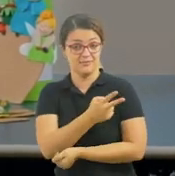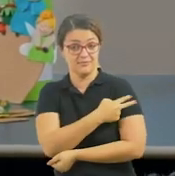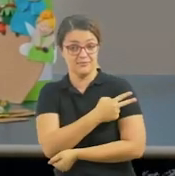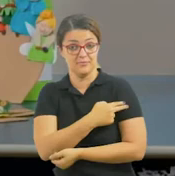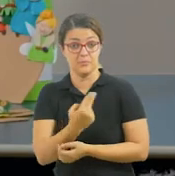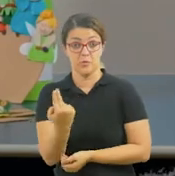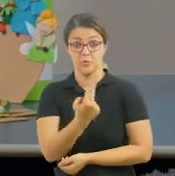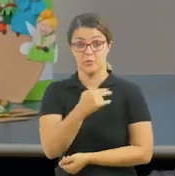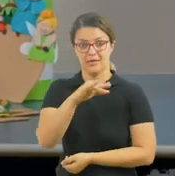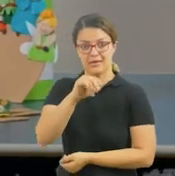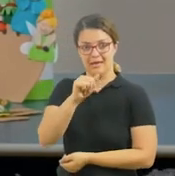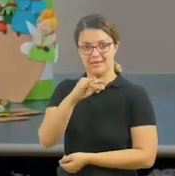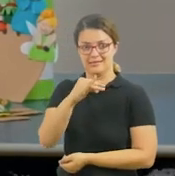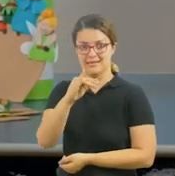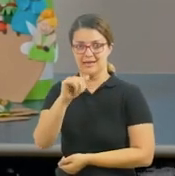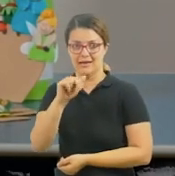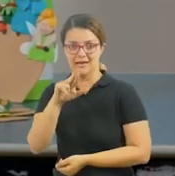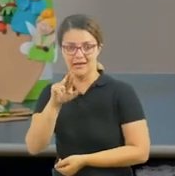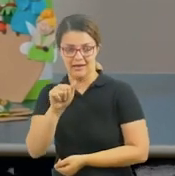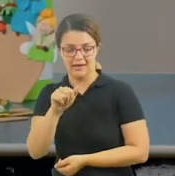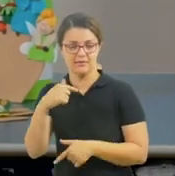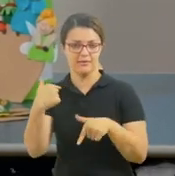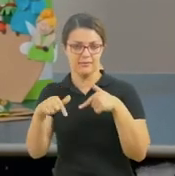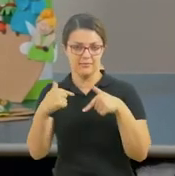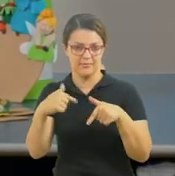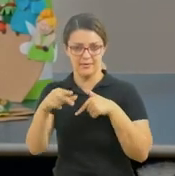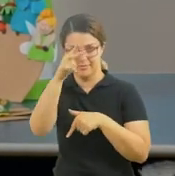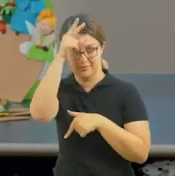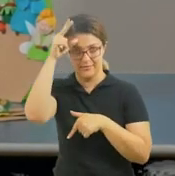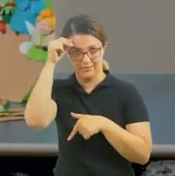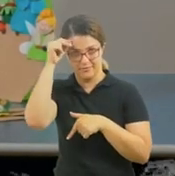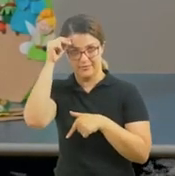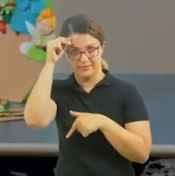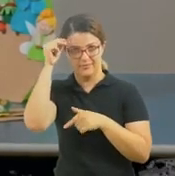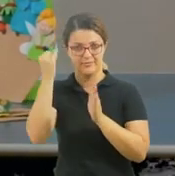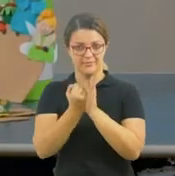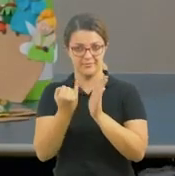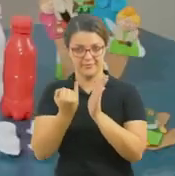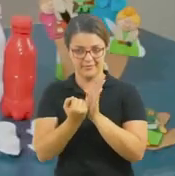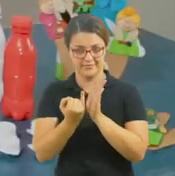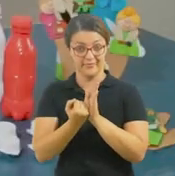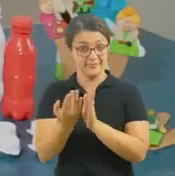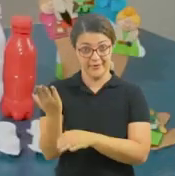sou a professora Iaciara e trabalho na Prefeitura Municipal de Itapevi. Vamos lá?